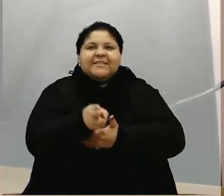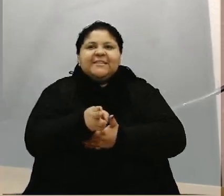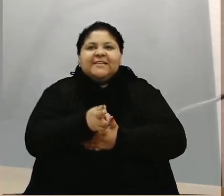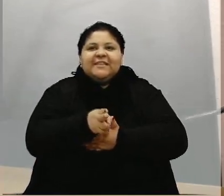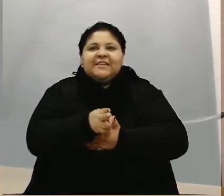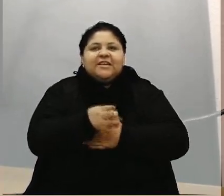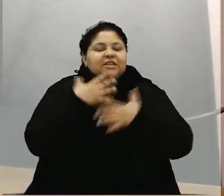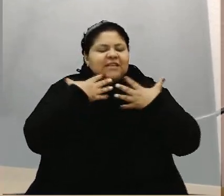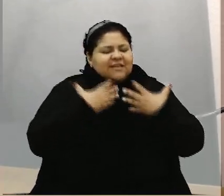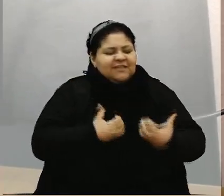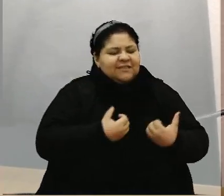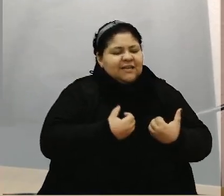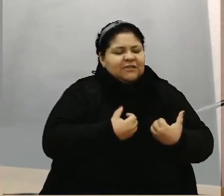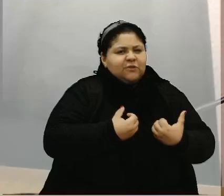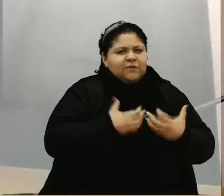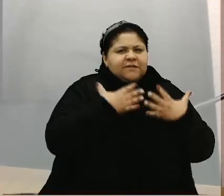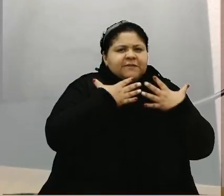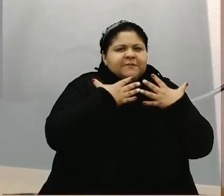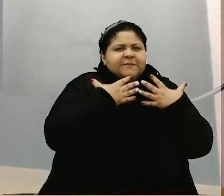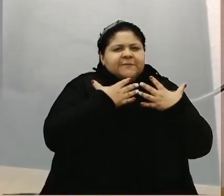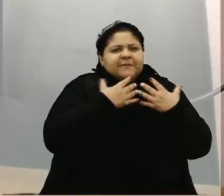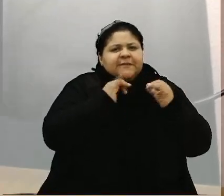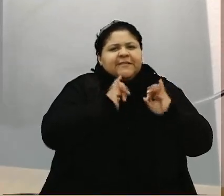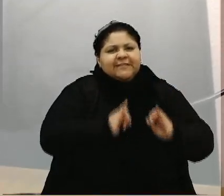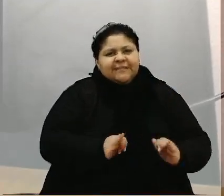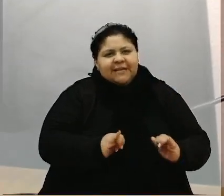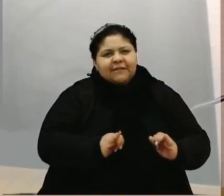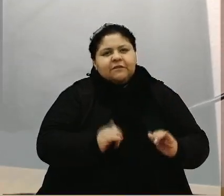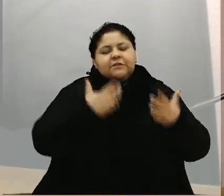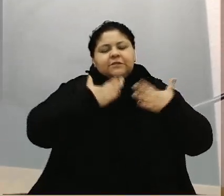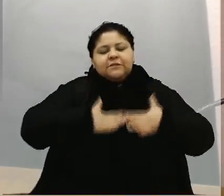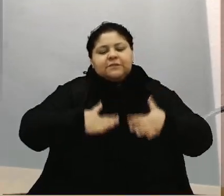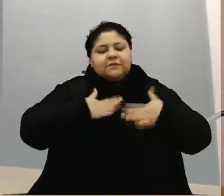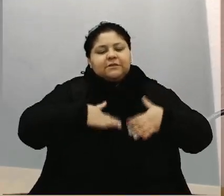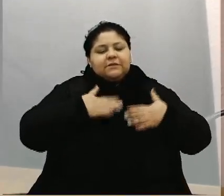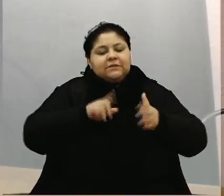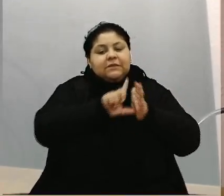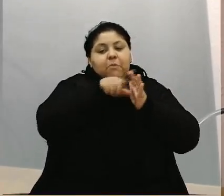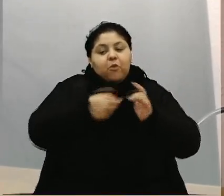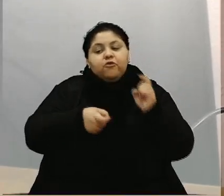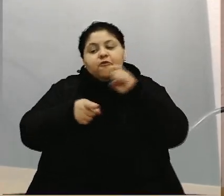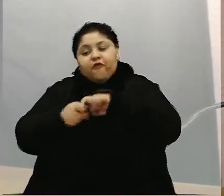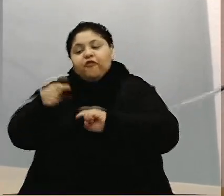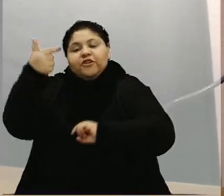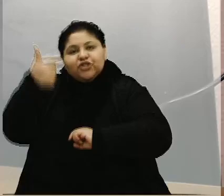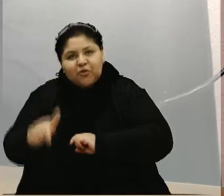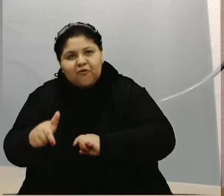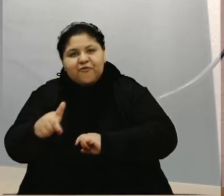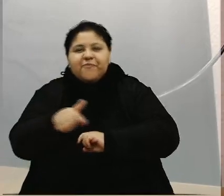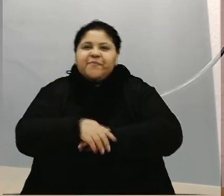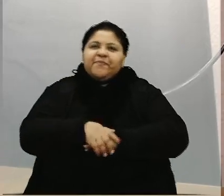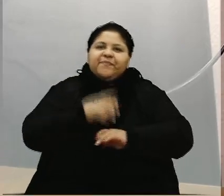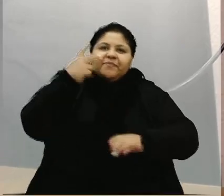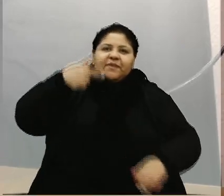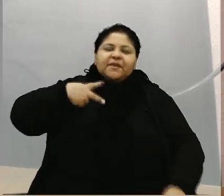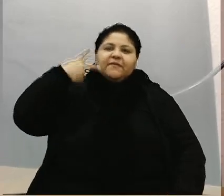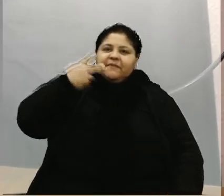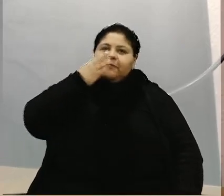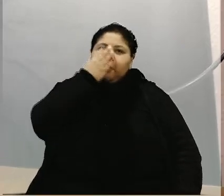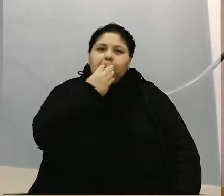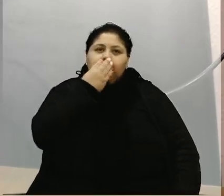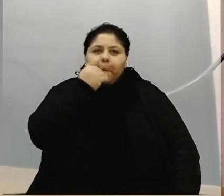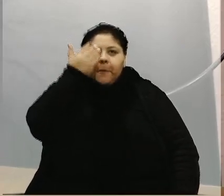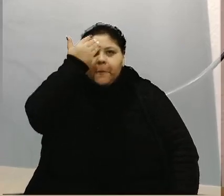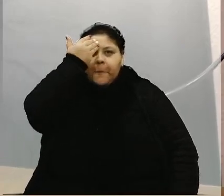gente descansa e volta de novo, né? Porque Deus é bom e nos leva a perseverar. Então, vereador Camires, muito obrigada por ter